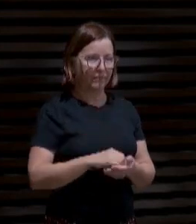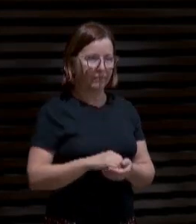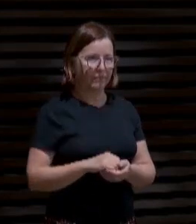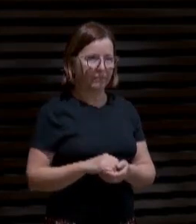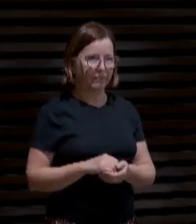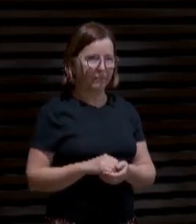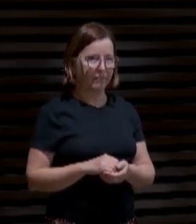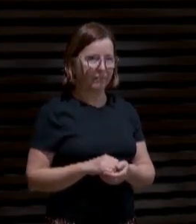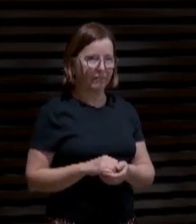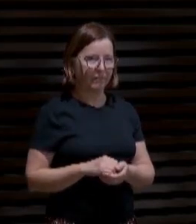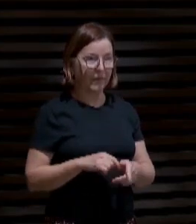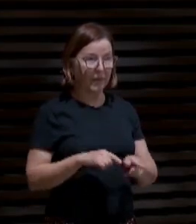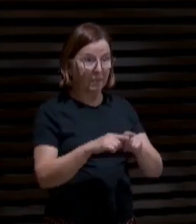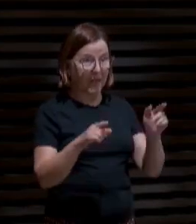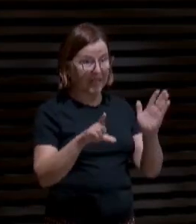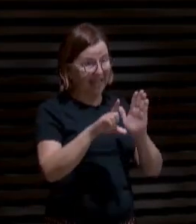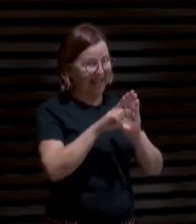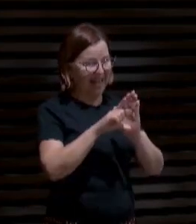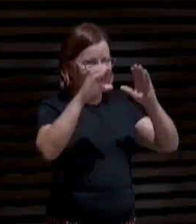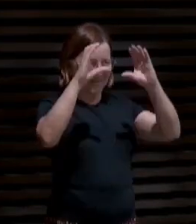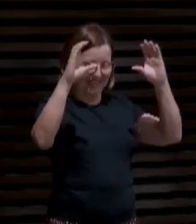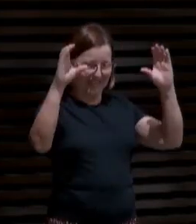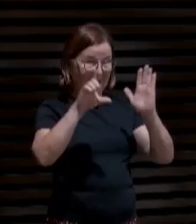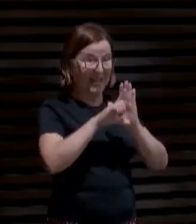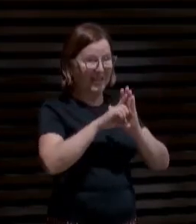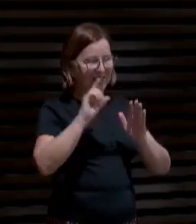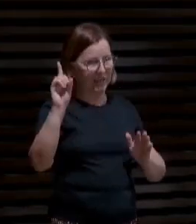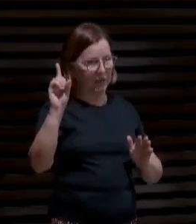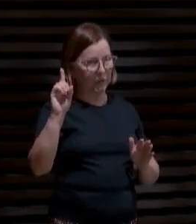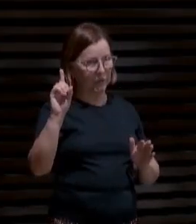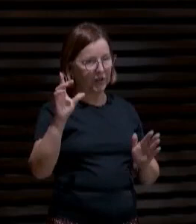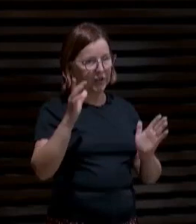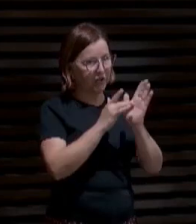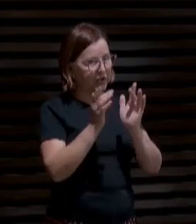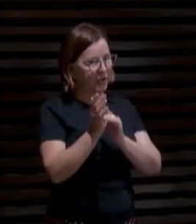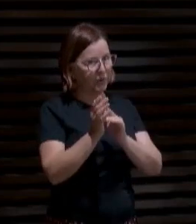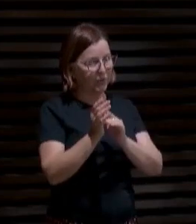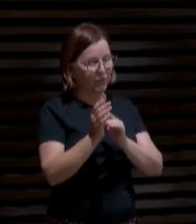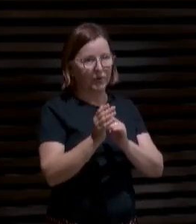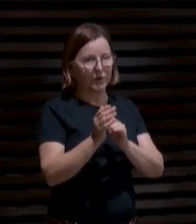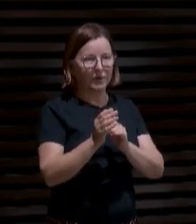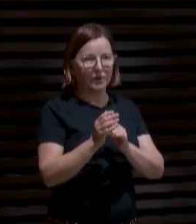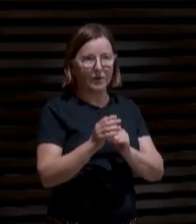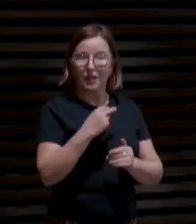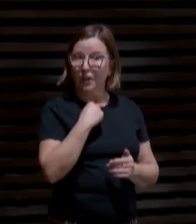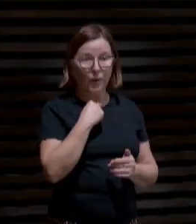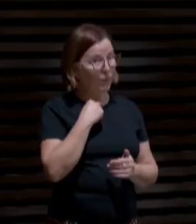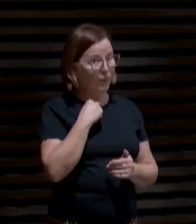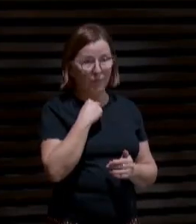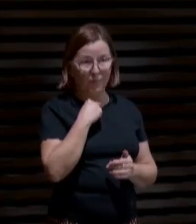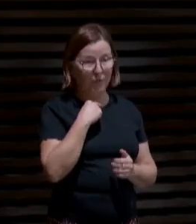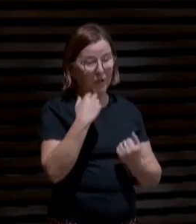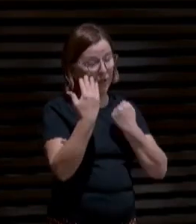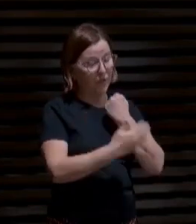mas segundo a lei do céu, a lei de Deus, Jesus não era réu de morte, e os judeus